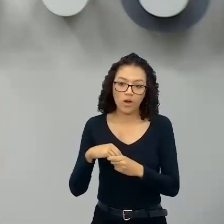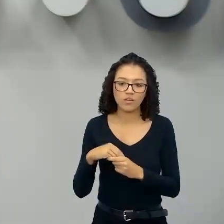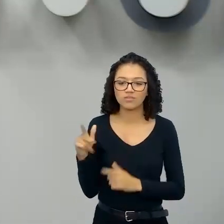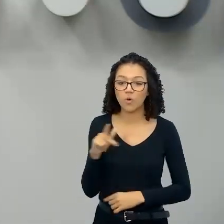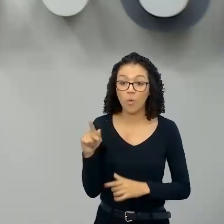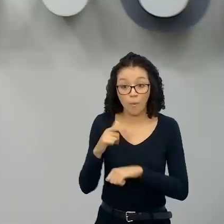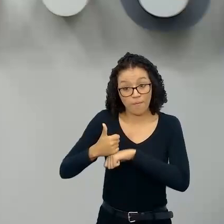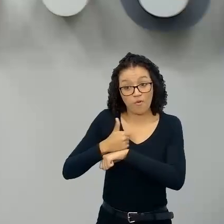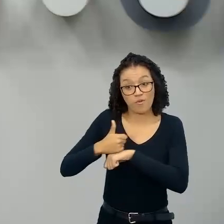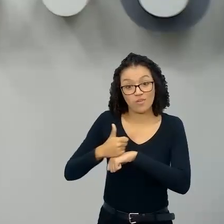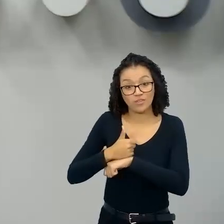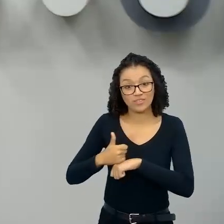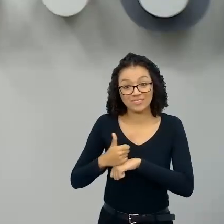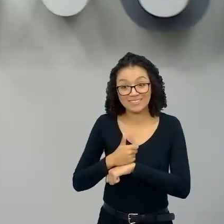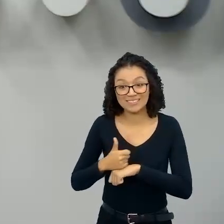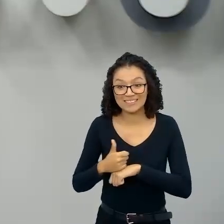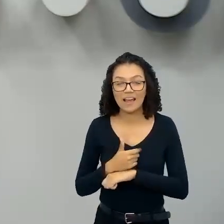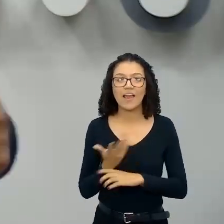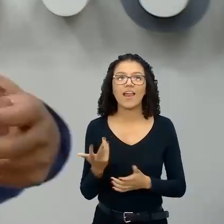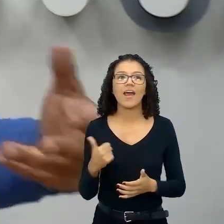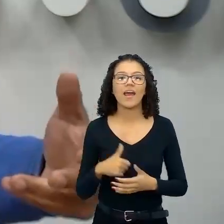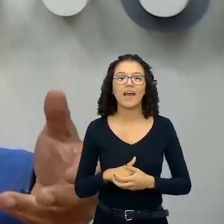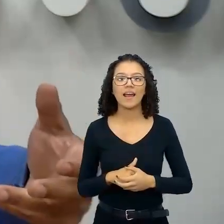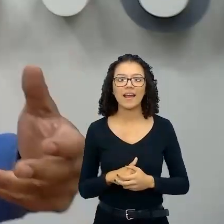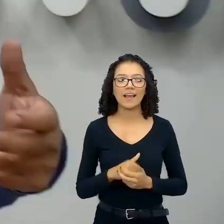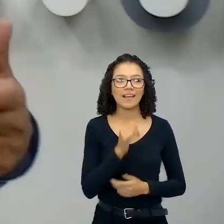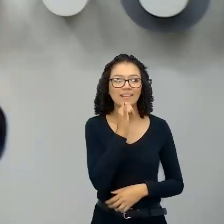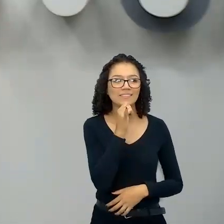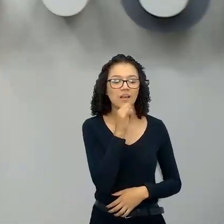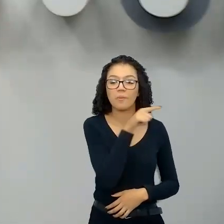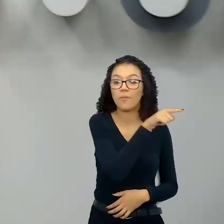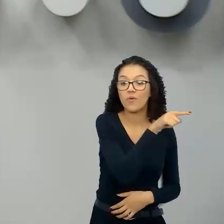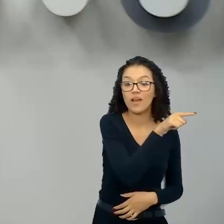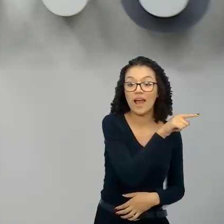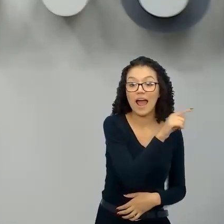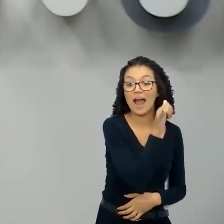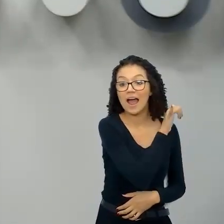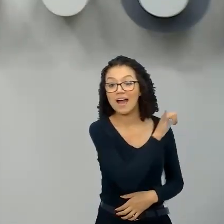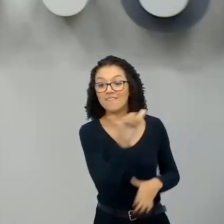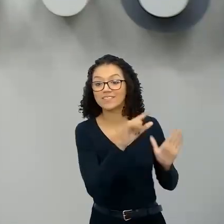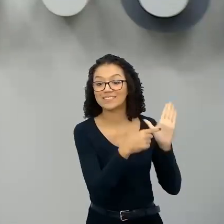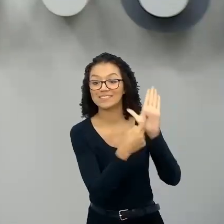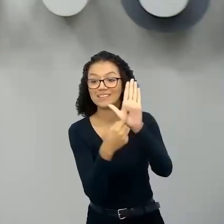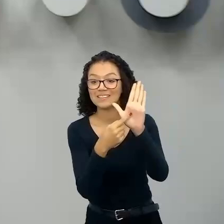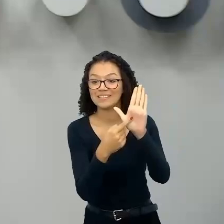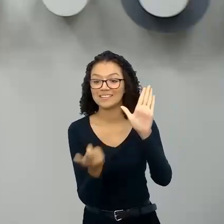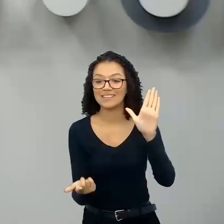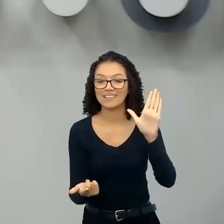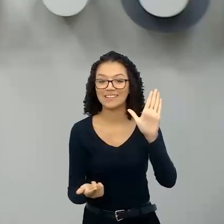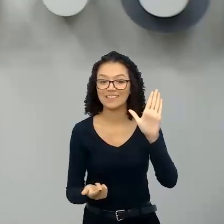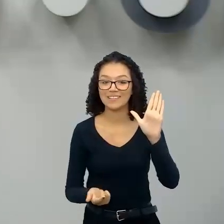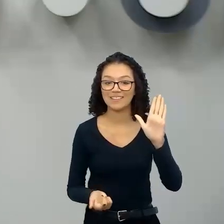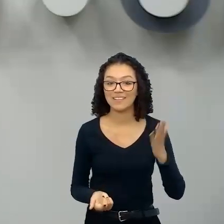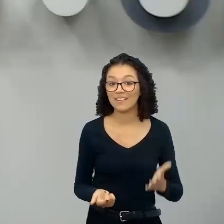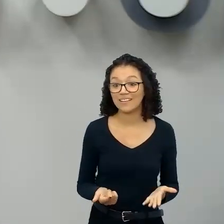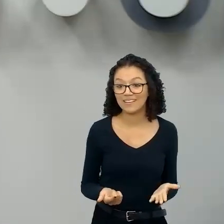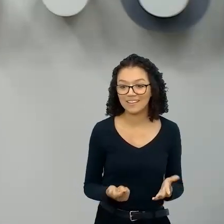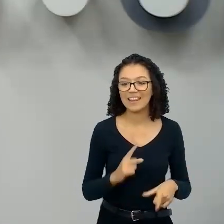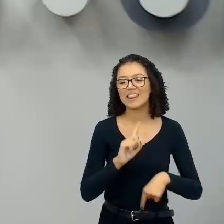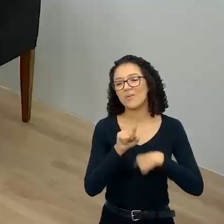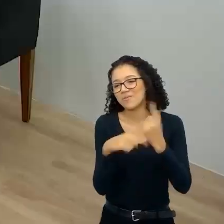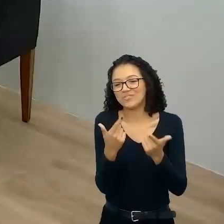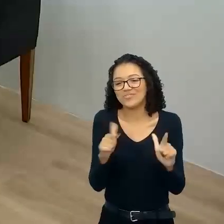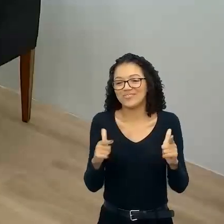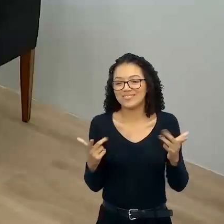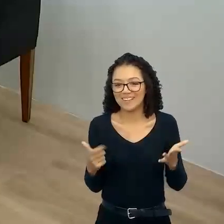impossibilita da notícia do crime que está sendo cometido venha a público e para ser investigado, denunciado, coisa do tipo,